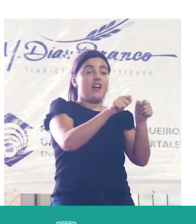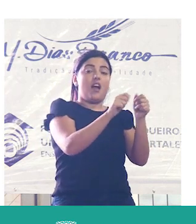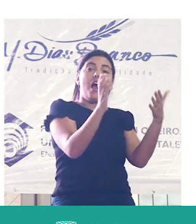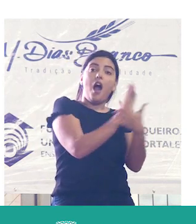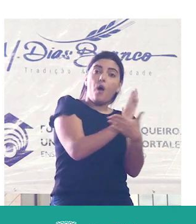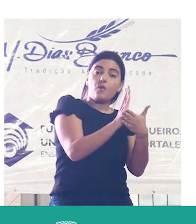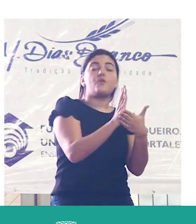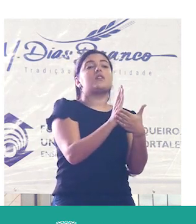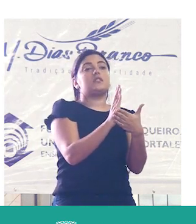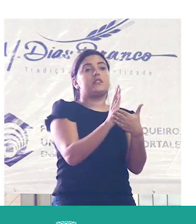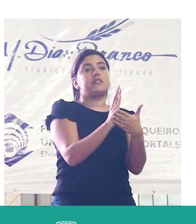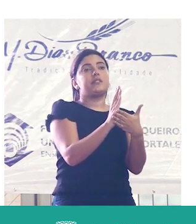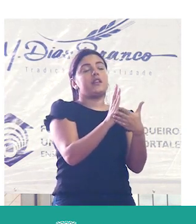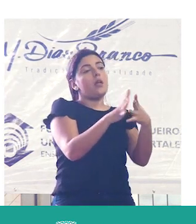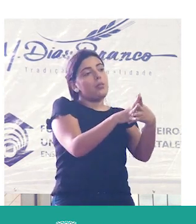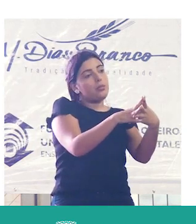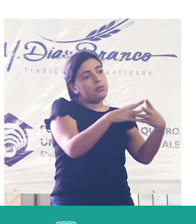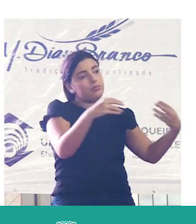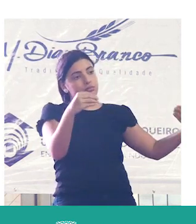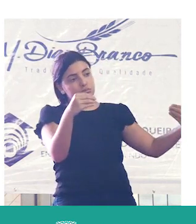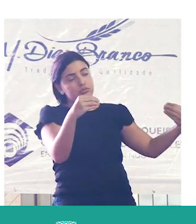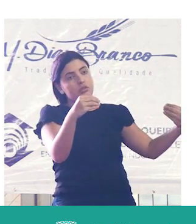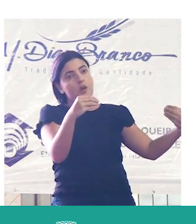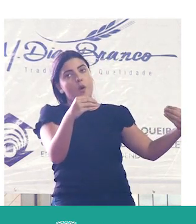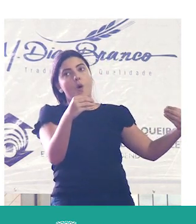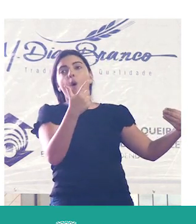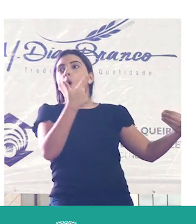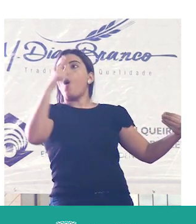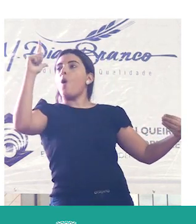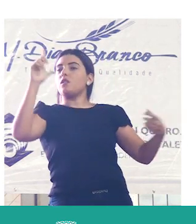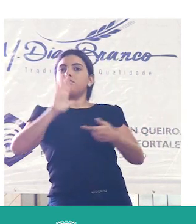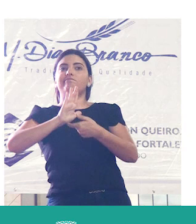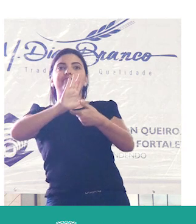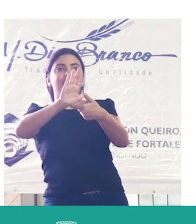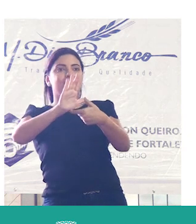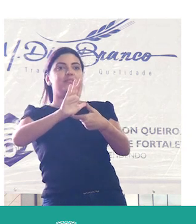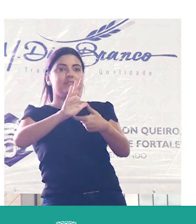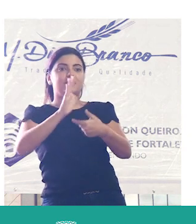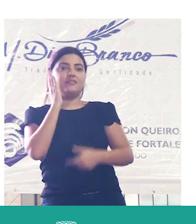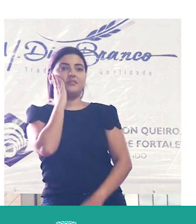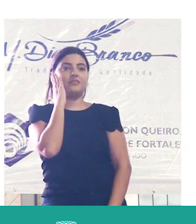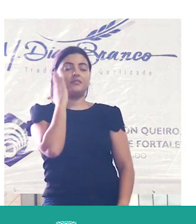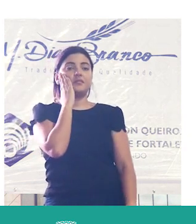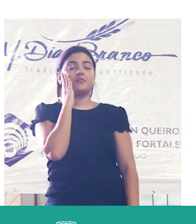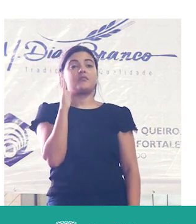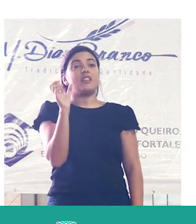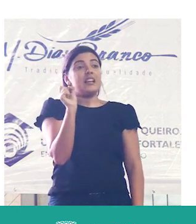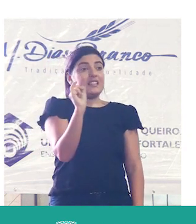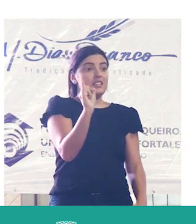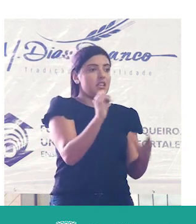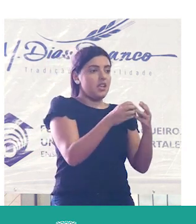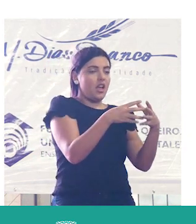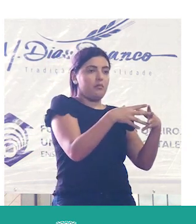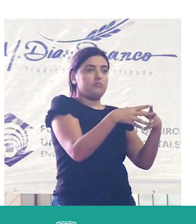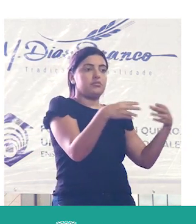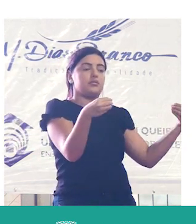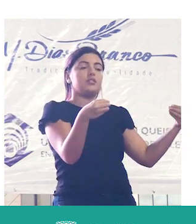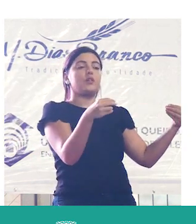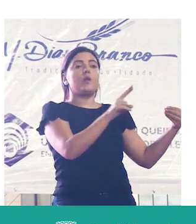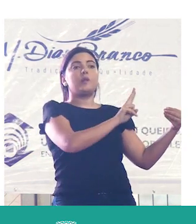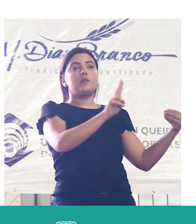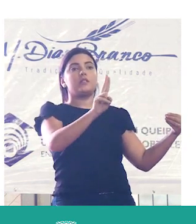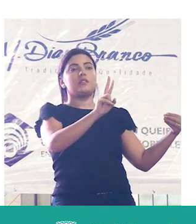Algumas substâncias desaparecem para que outras apareçam. Aquelas que desaparecem são